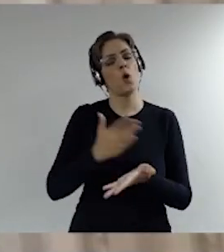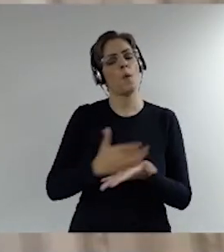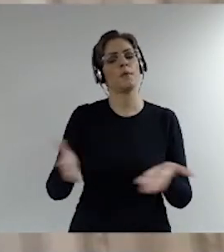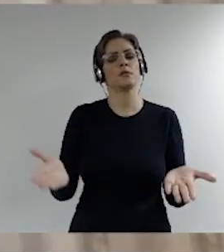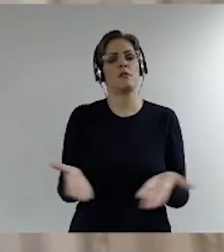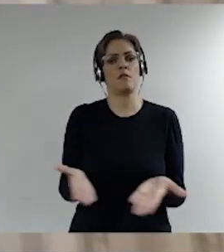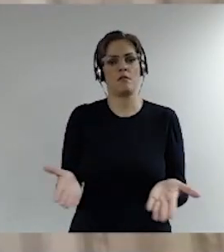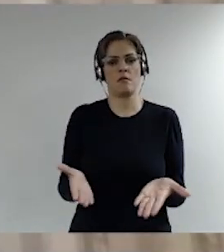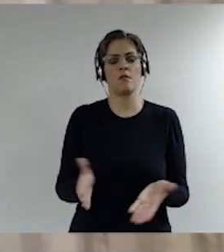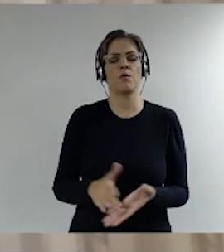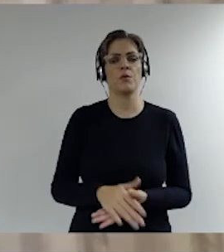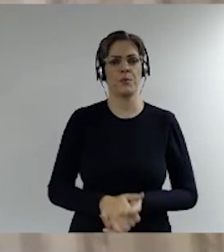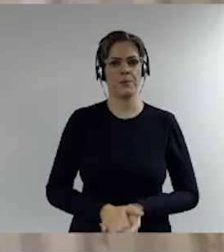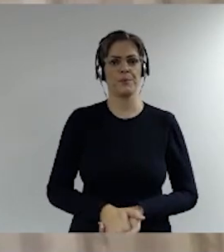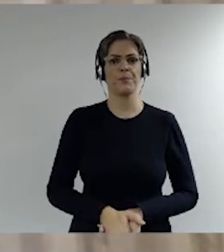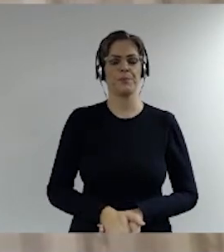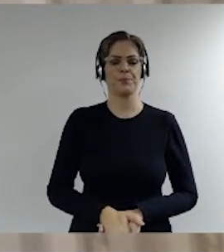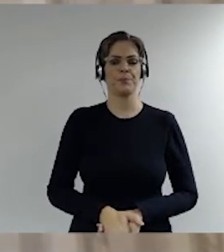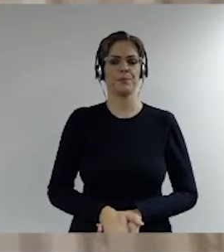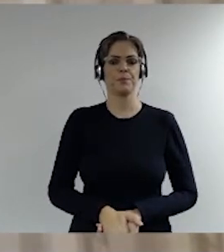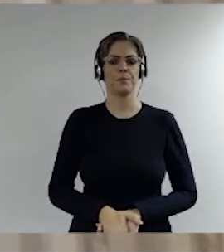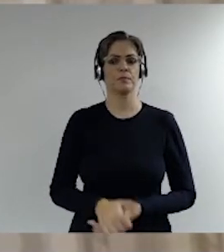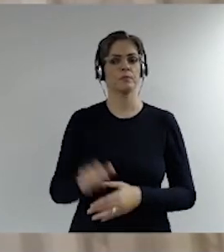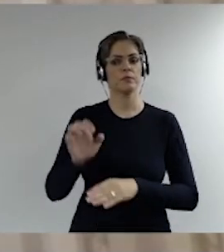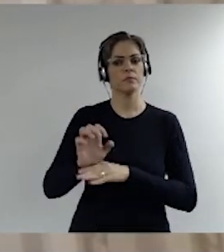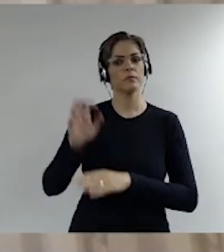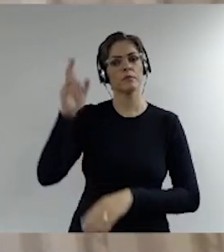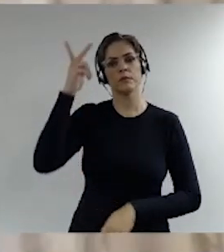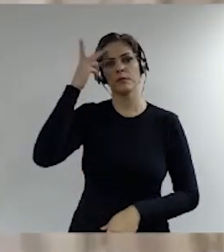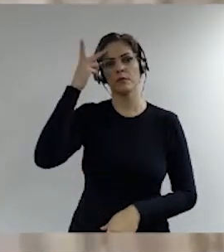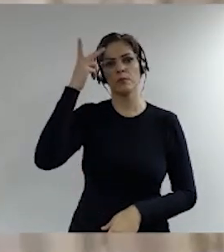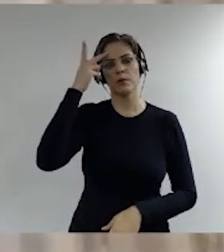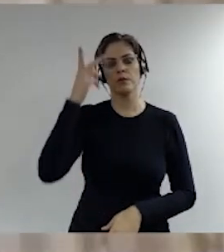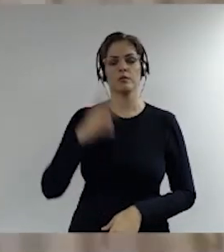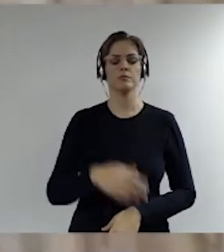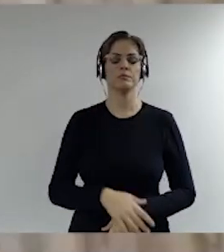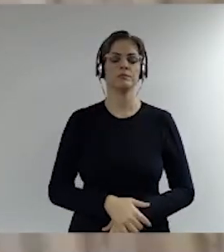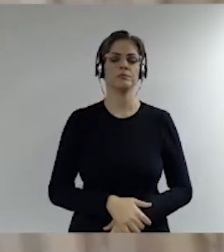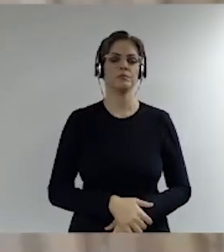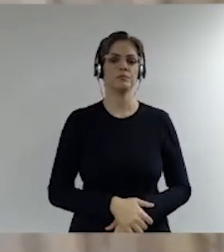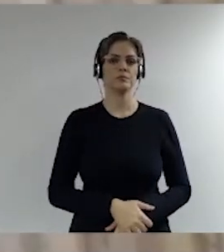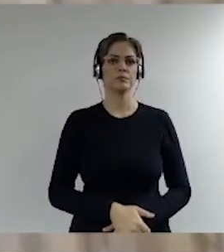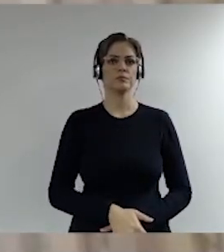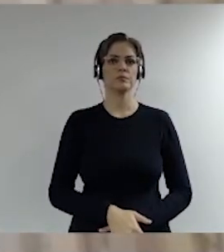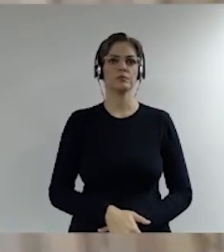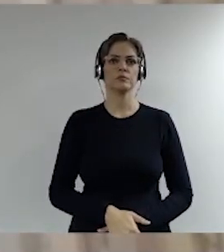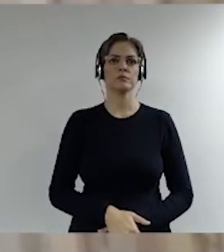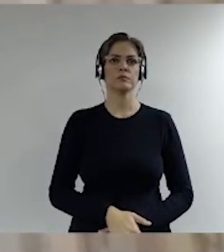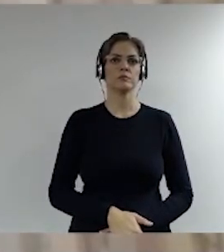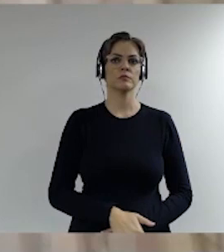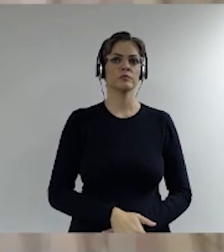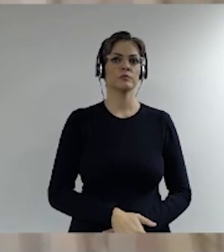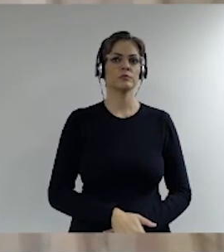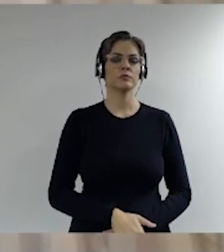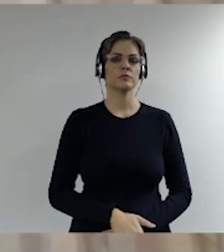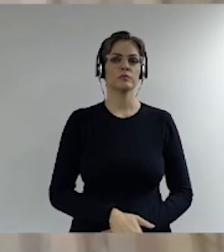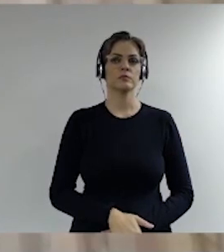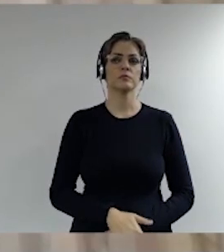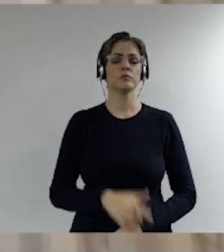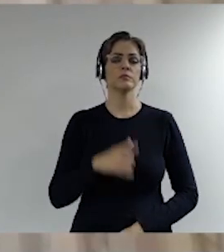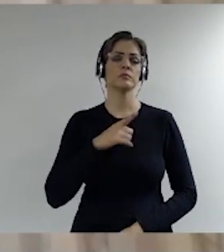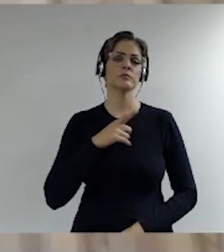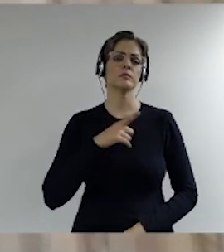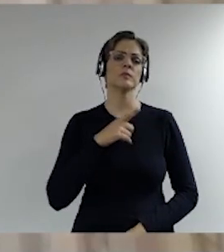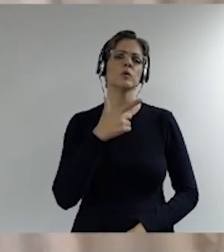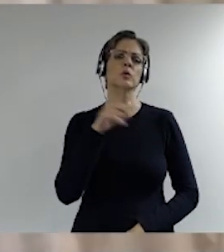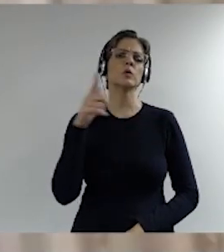da Caixa de Assistência dos Advogados de São Paulo. E parte da advocacia tinha outro tipo de dificuldade. Através do